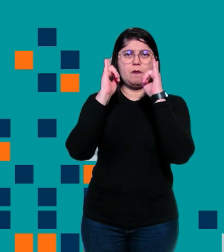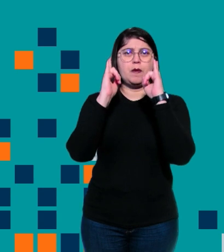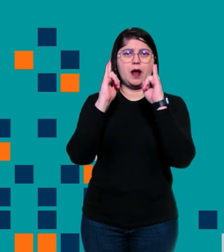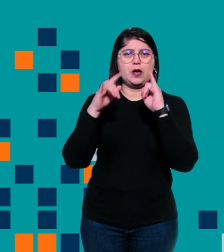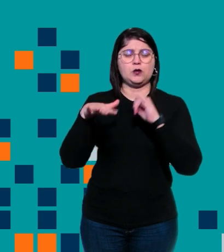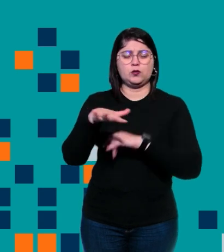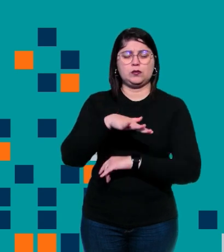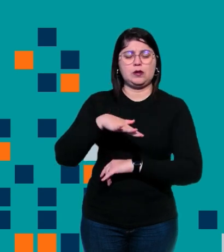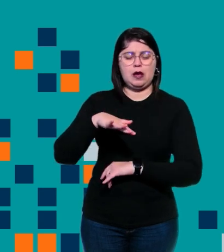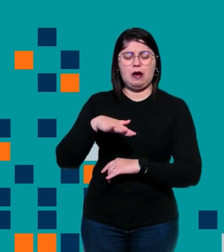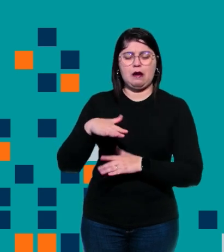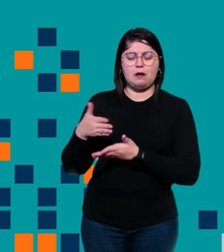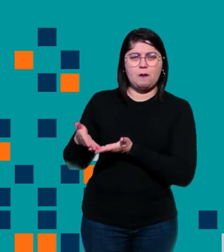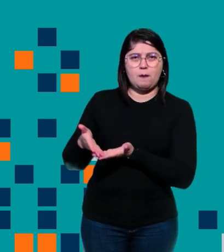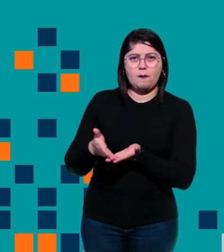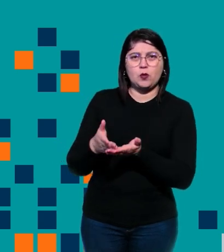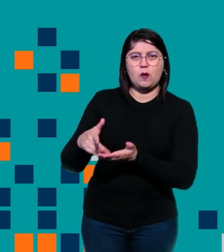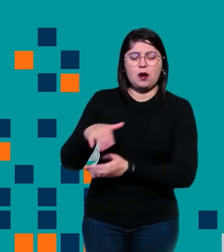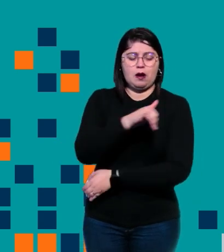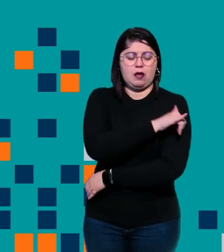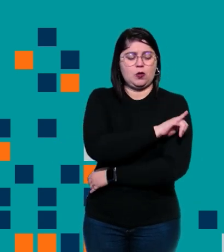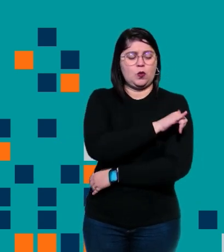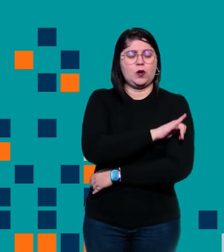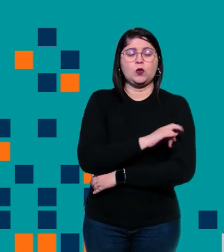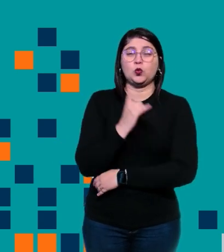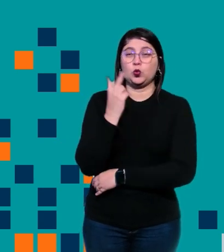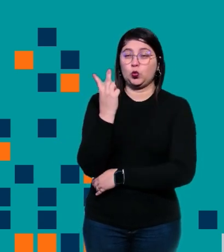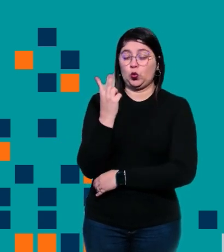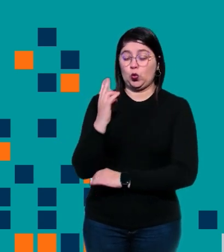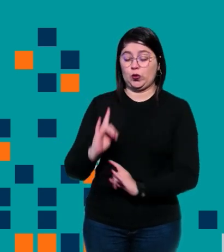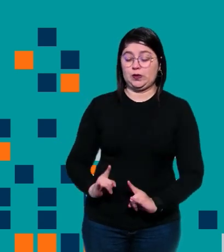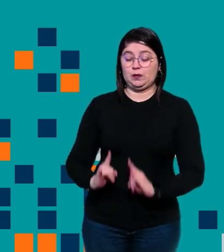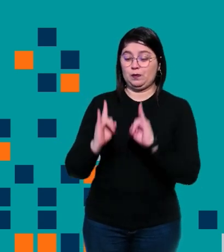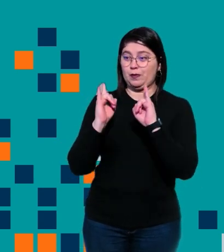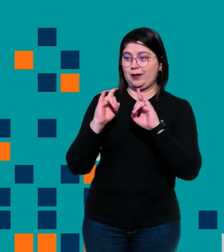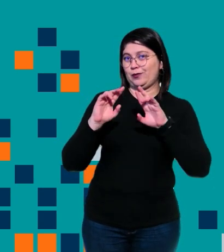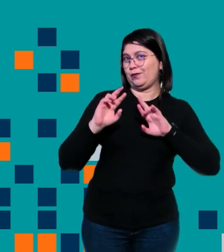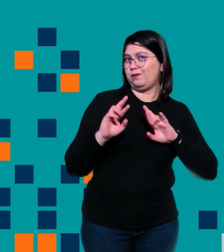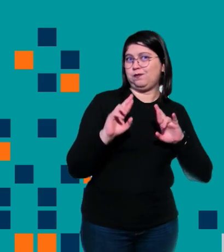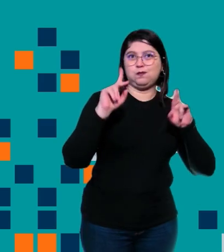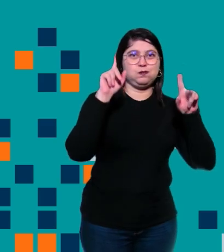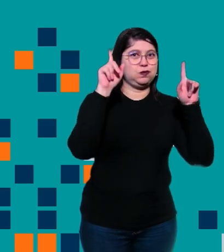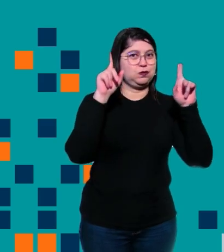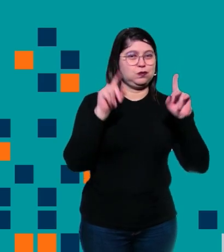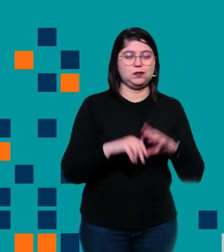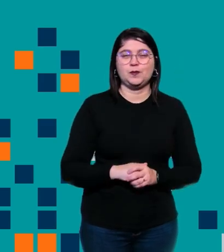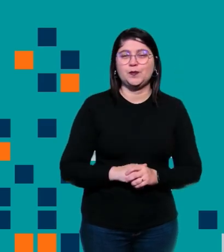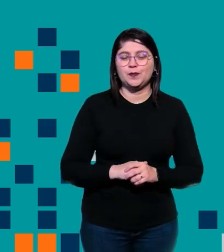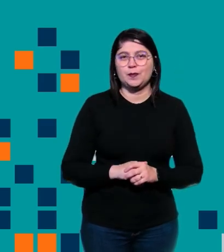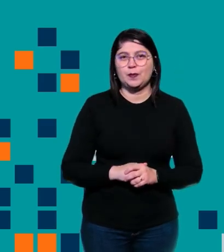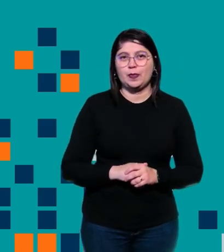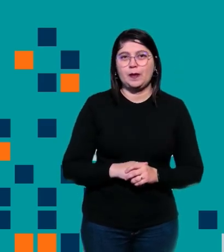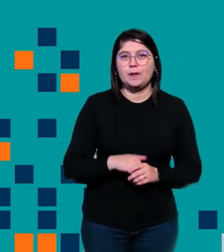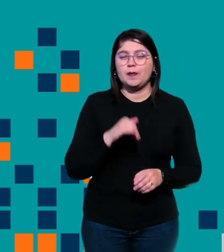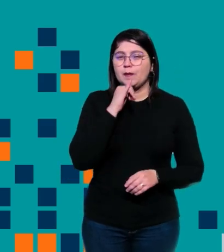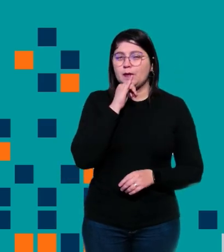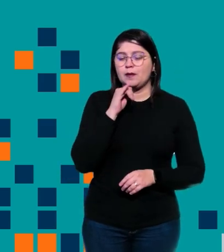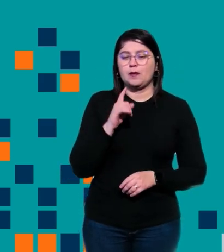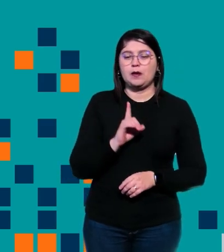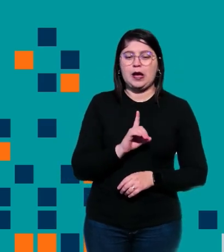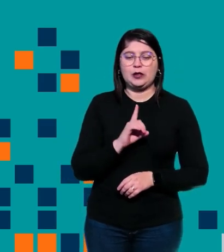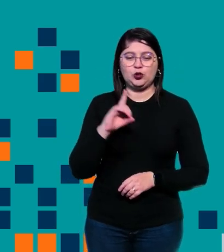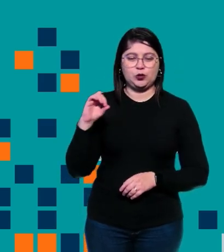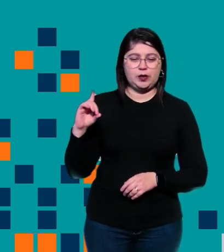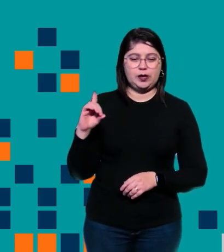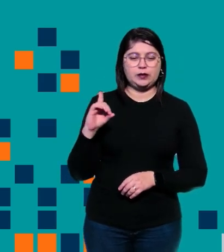zona portuária do Rio, né? Então, eram 2 prédios completamente diferentes. O Palacete Dom João, à direita, que era